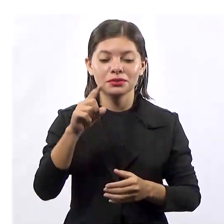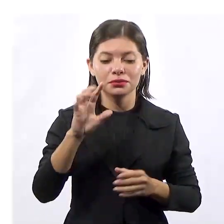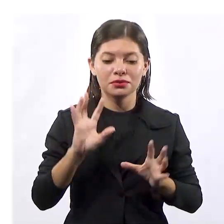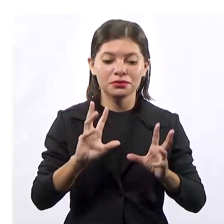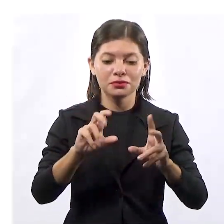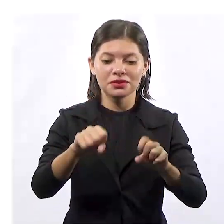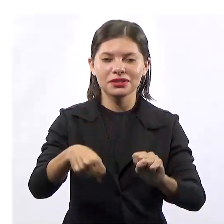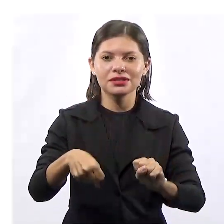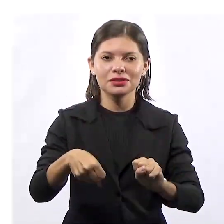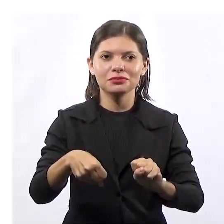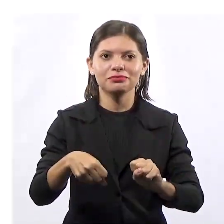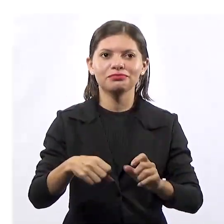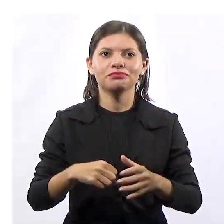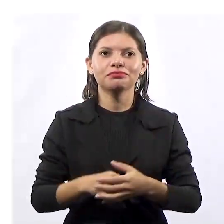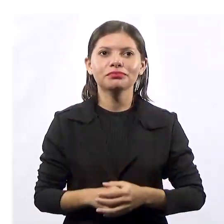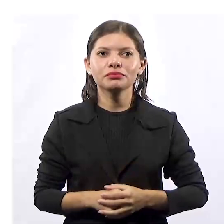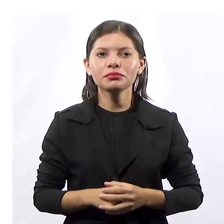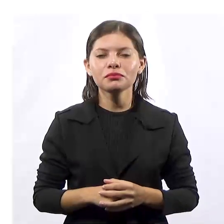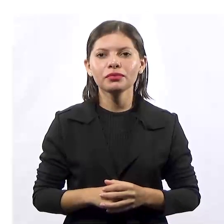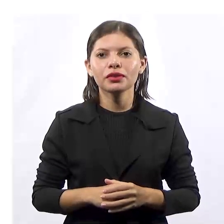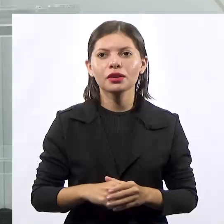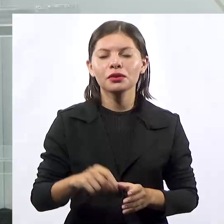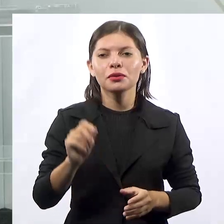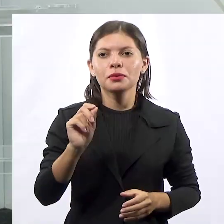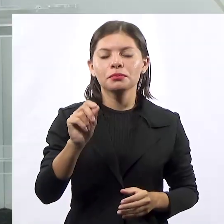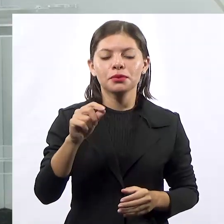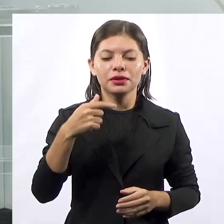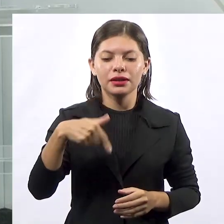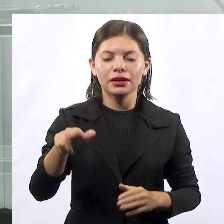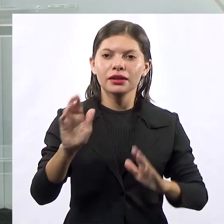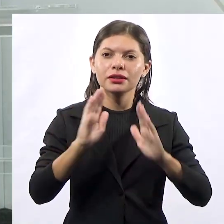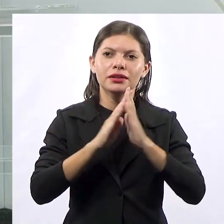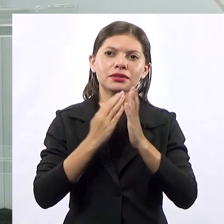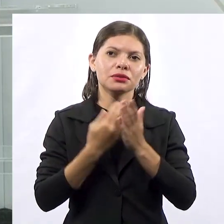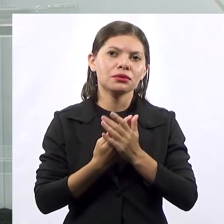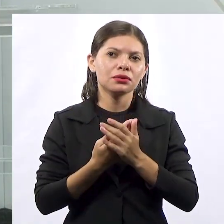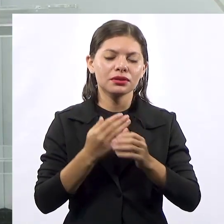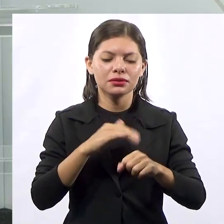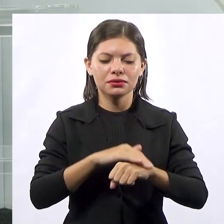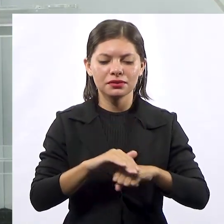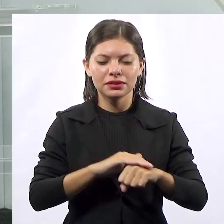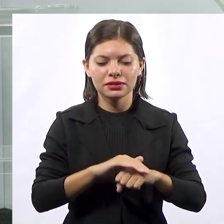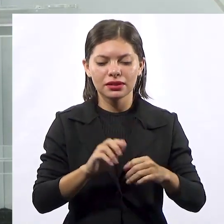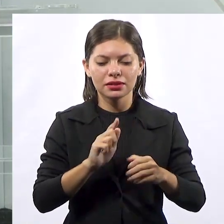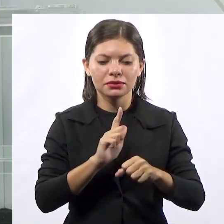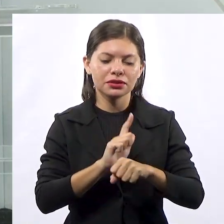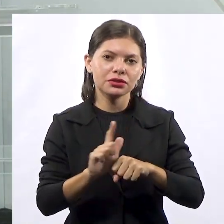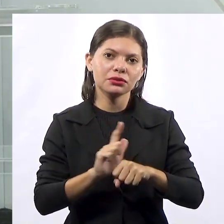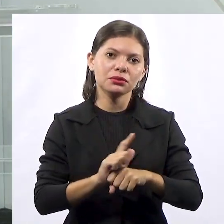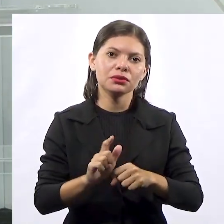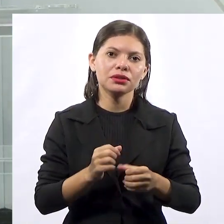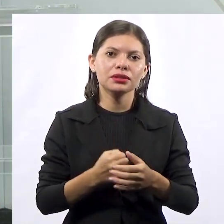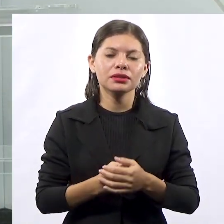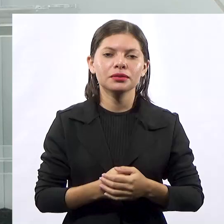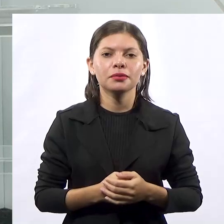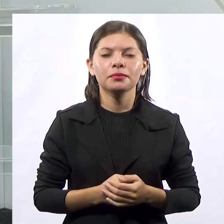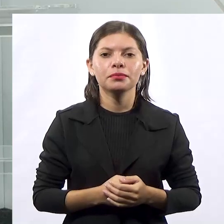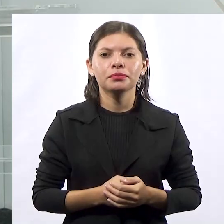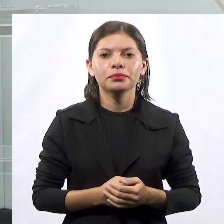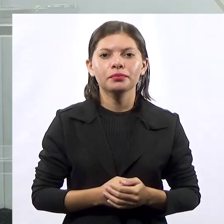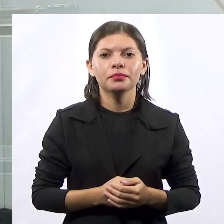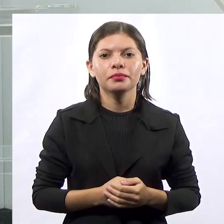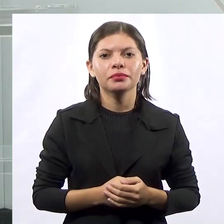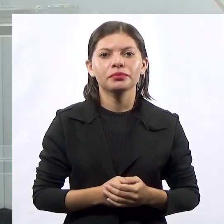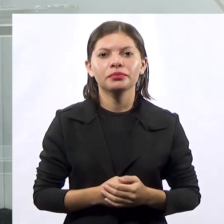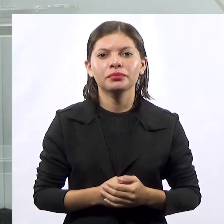acadêmica. Por que ir até a escola, conversar com esses gestores sobre esses assuntos que foram